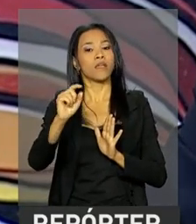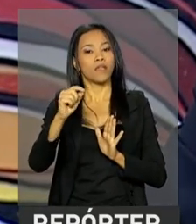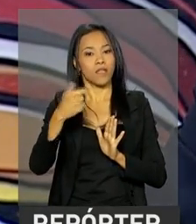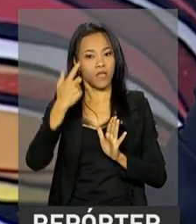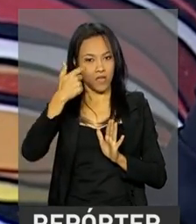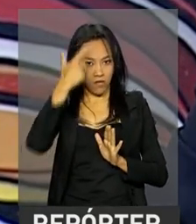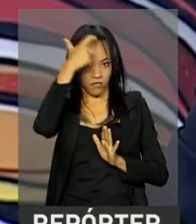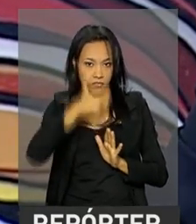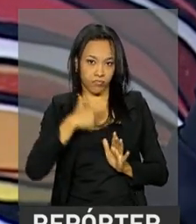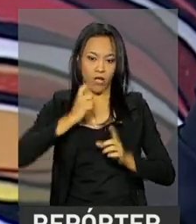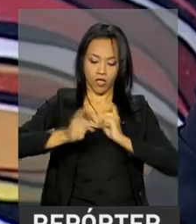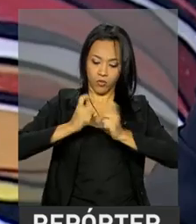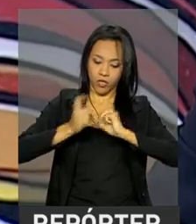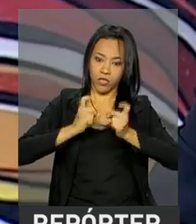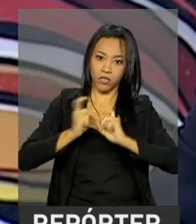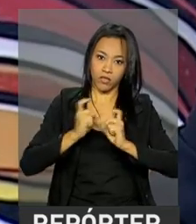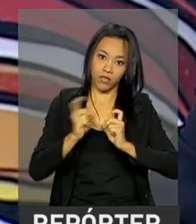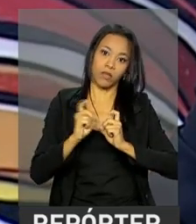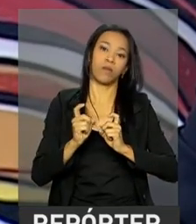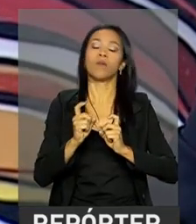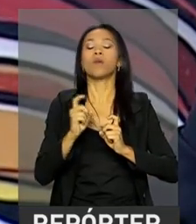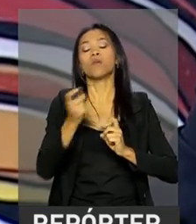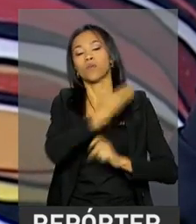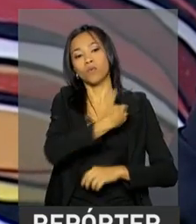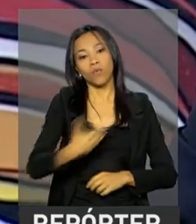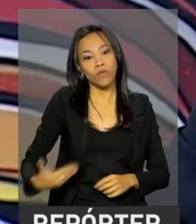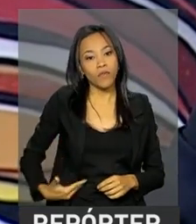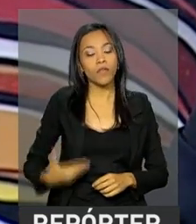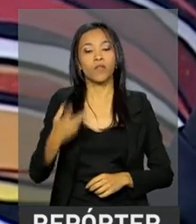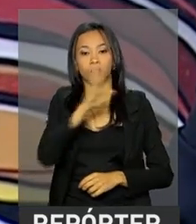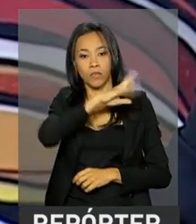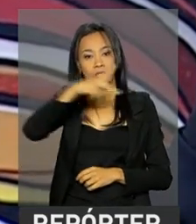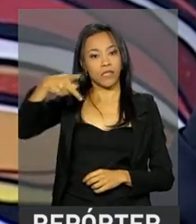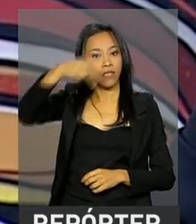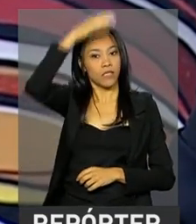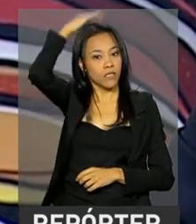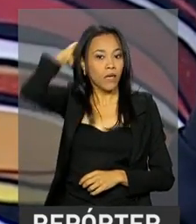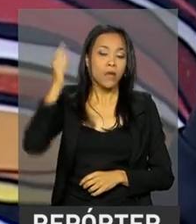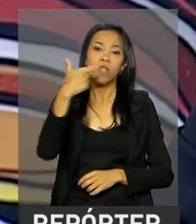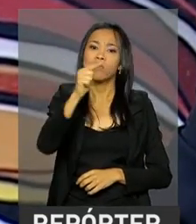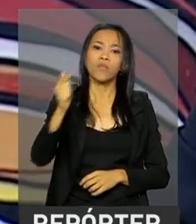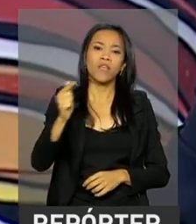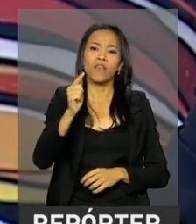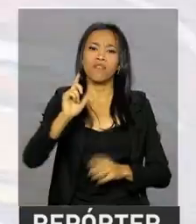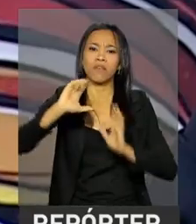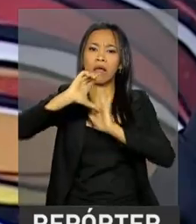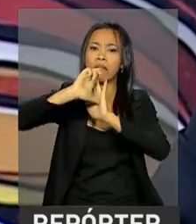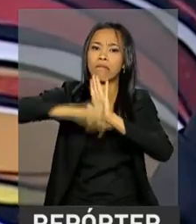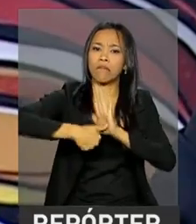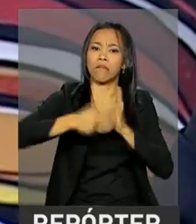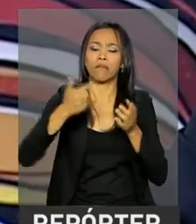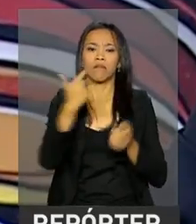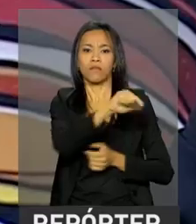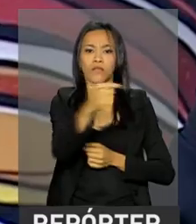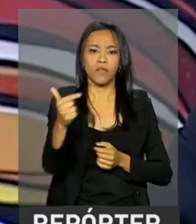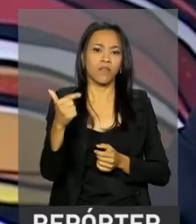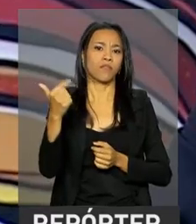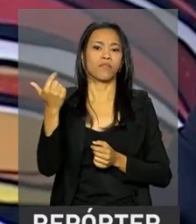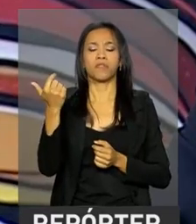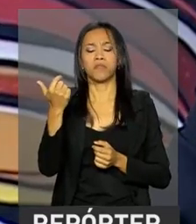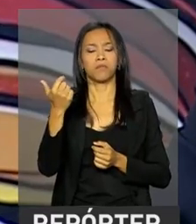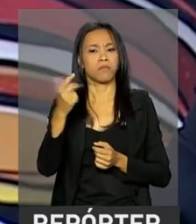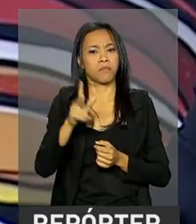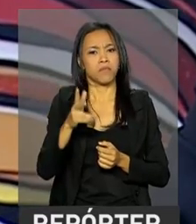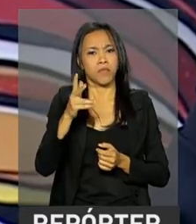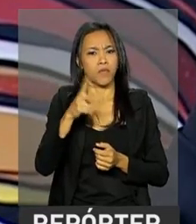nossa gestão, durante o governo do presidente Temer, não houve um retrocesso na área ambiental. Não há um